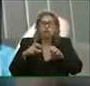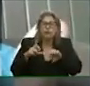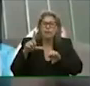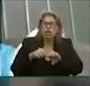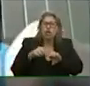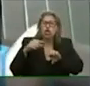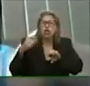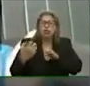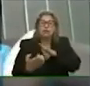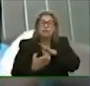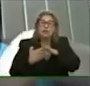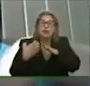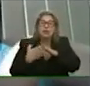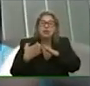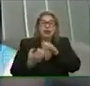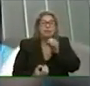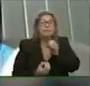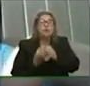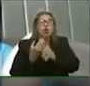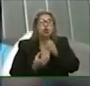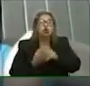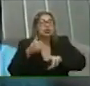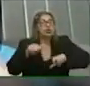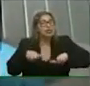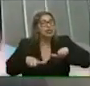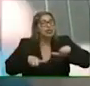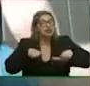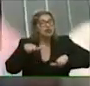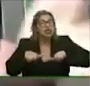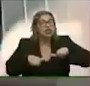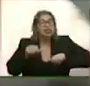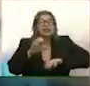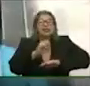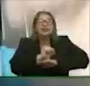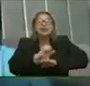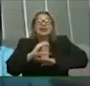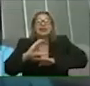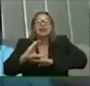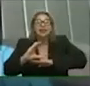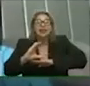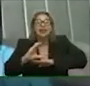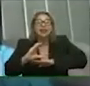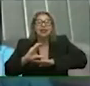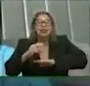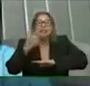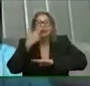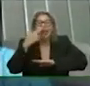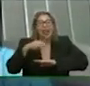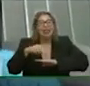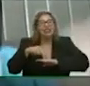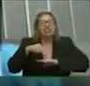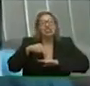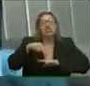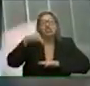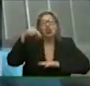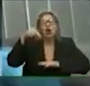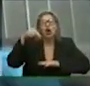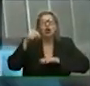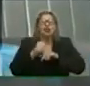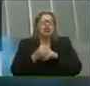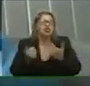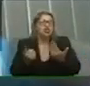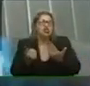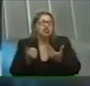que lá é produzido é transformado. Santa Catarina se parece muito mais ao norte da Itália, com as pequenas